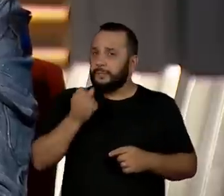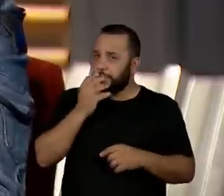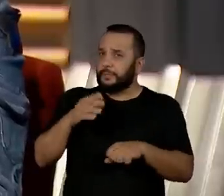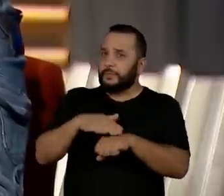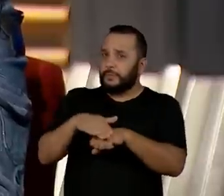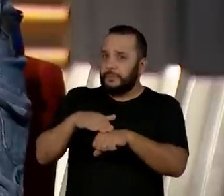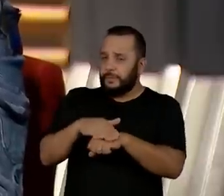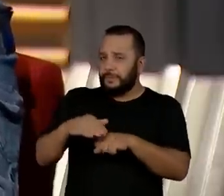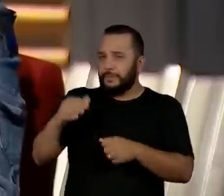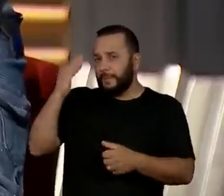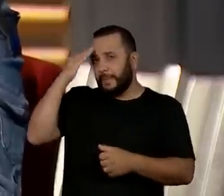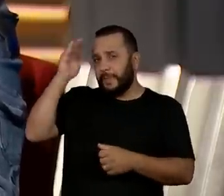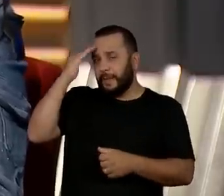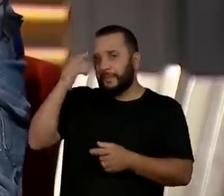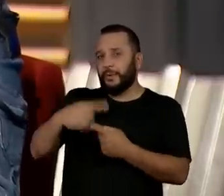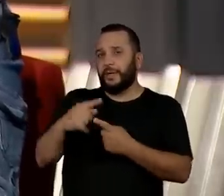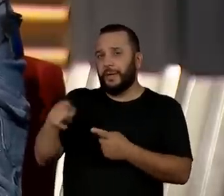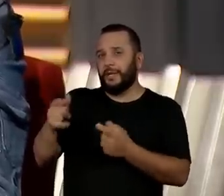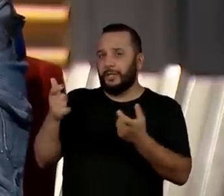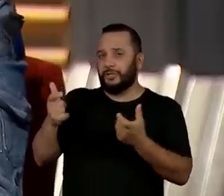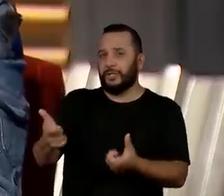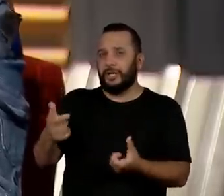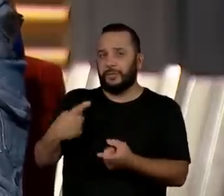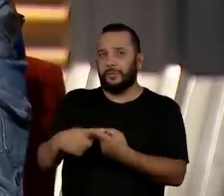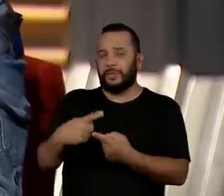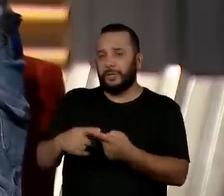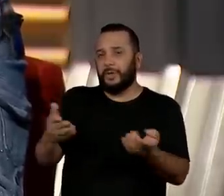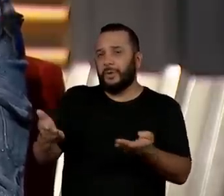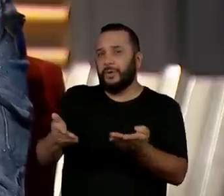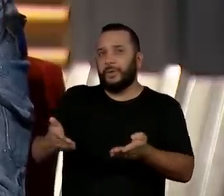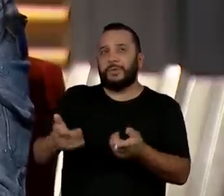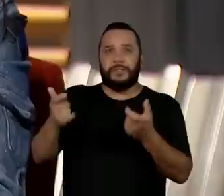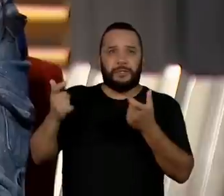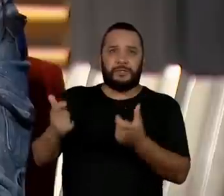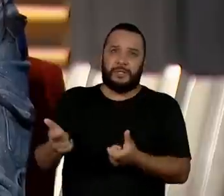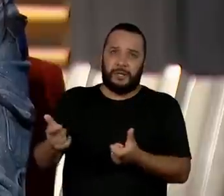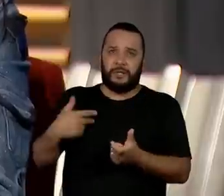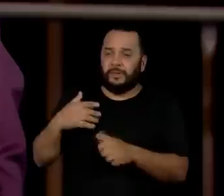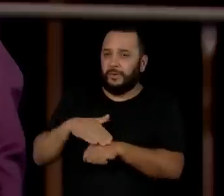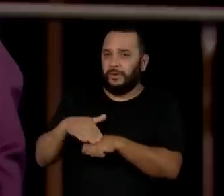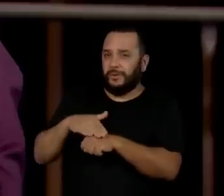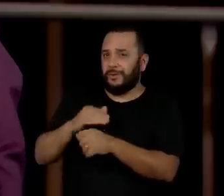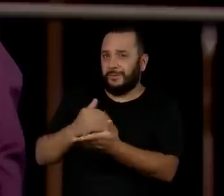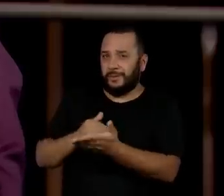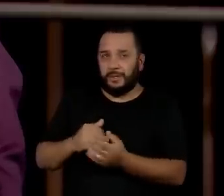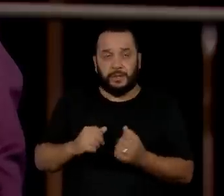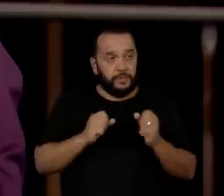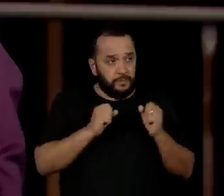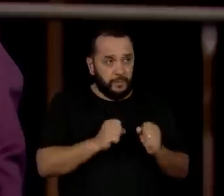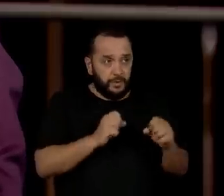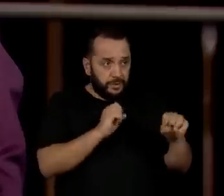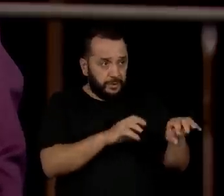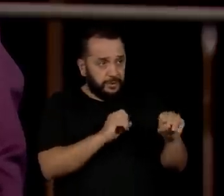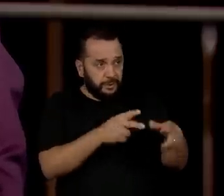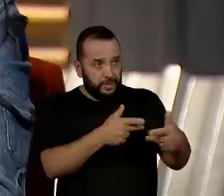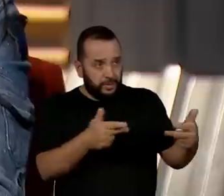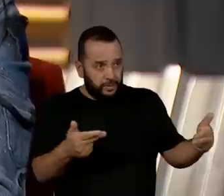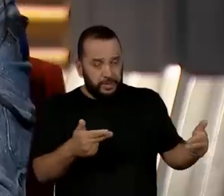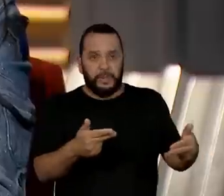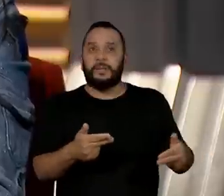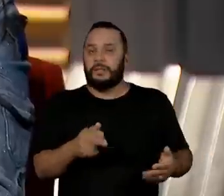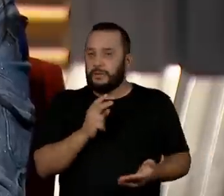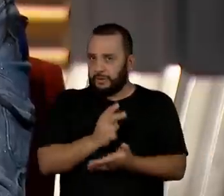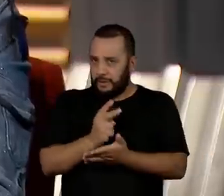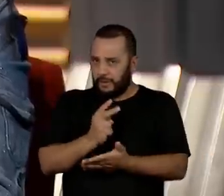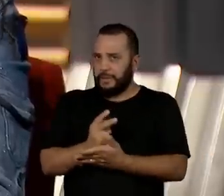e entender porque que ele é chato porque será que ele tá tão chato hoje ele pode ensinar coisas para gente